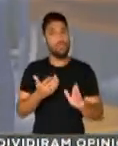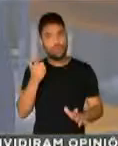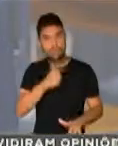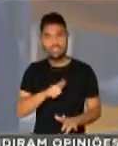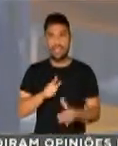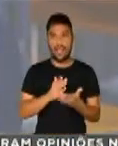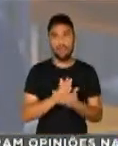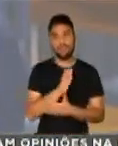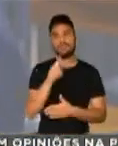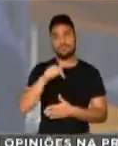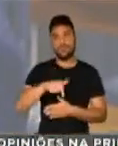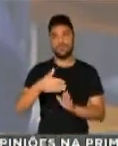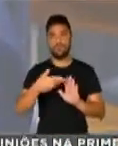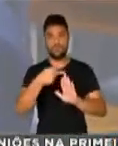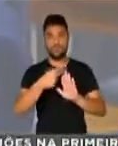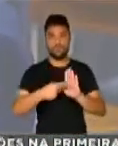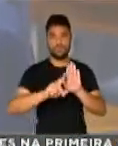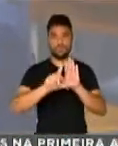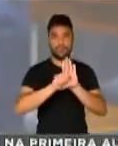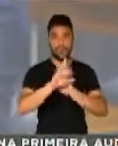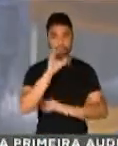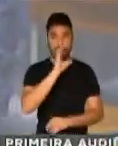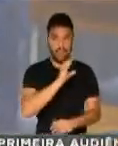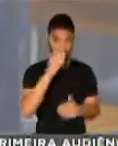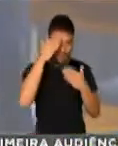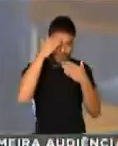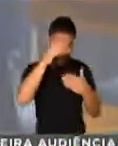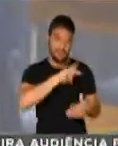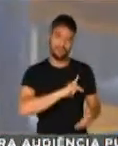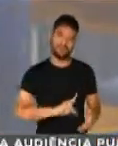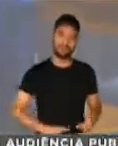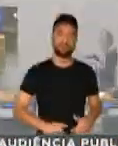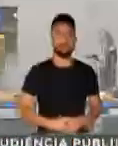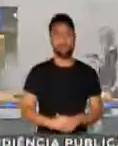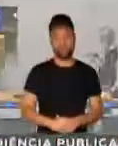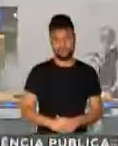essa avaliação e essa apreciação desse projeto de lei o mais rápido possível. Muito obrigado, senhor presidente.